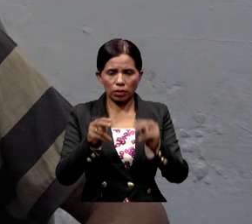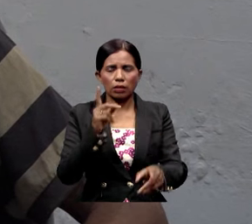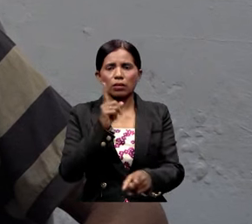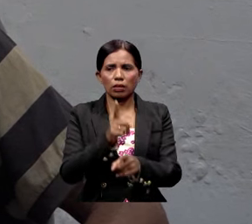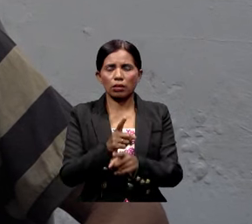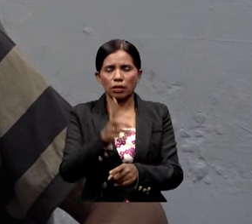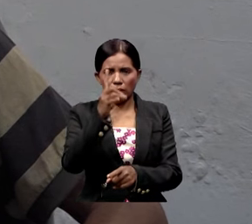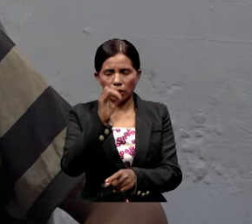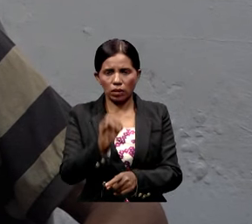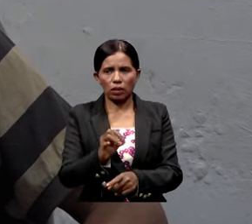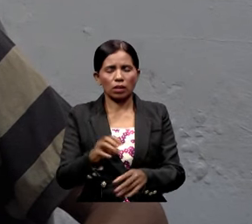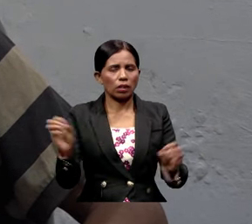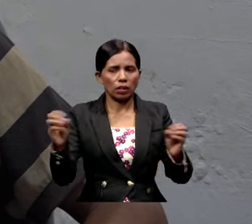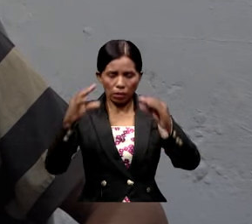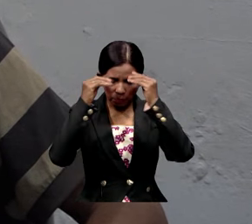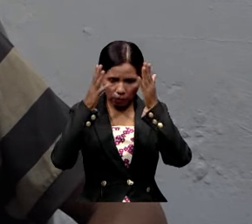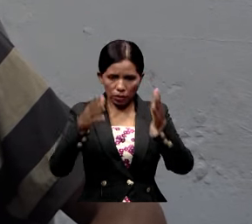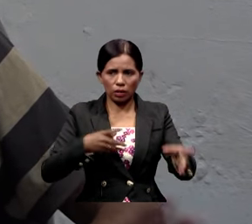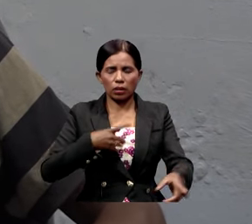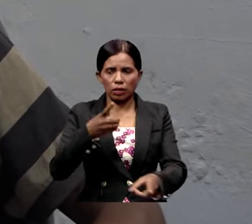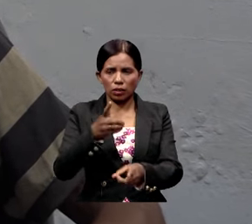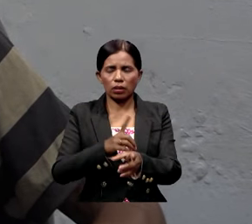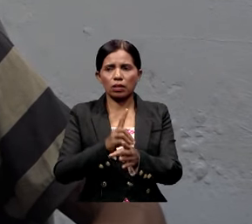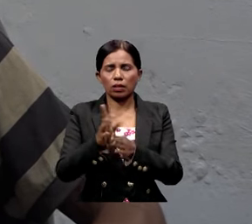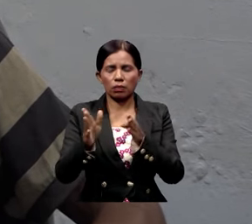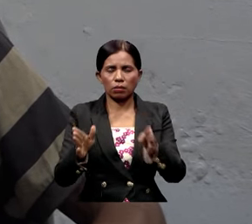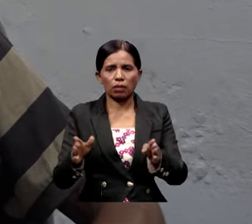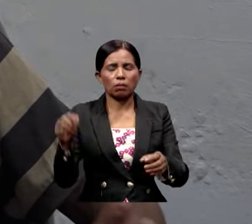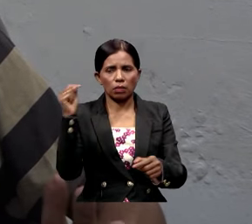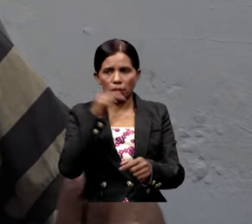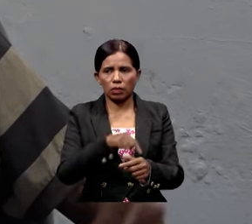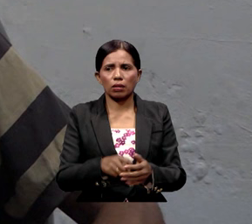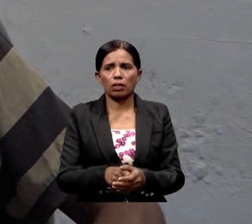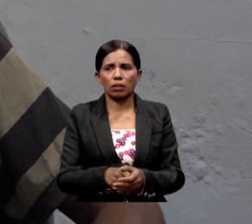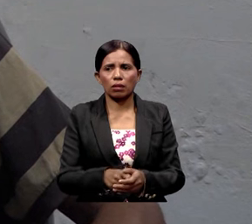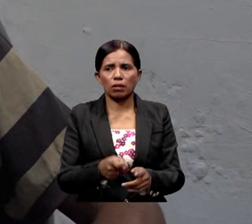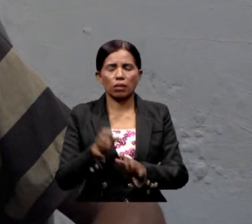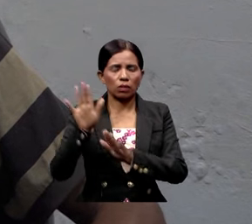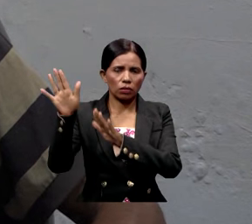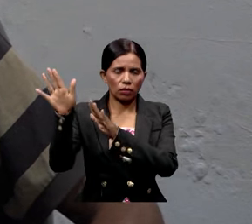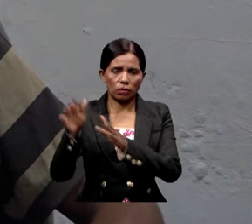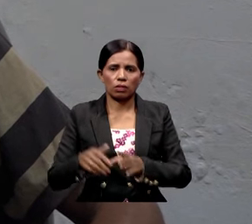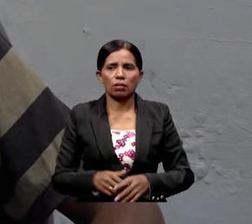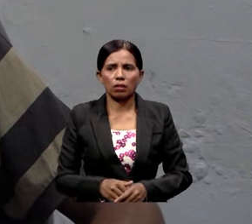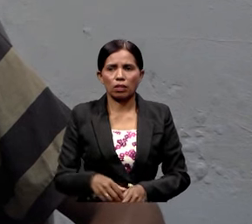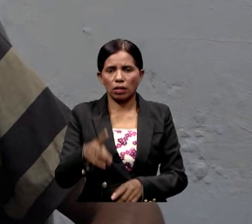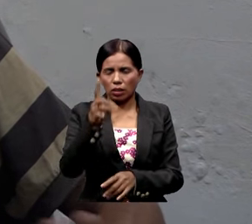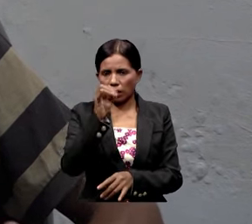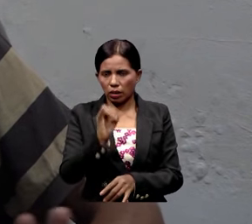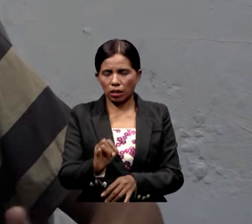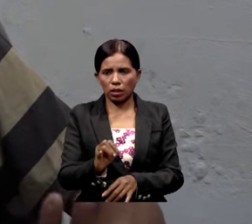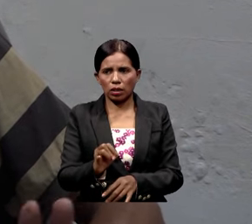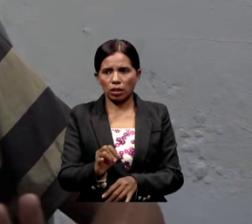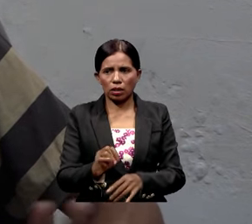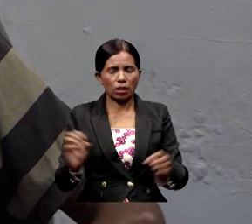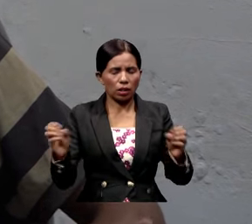Ya dilarang nih lah ya profesor lah ya diri tuh rida mak inventa. Kecuali kali ya fokar. Ya dilene